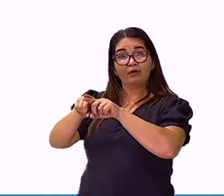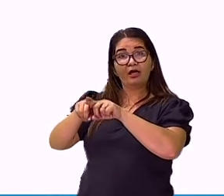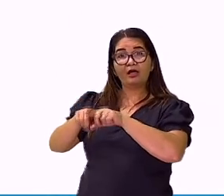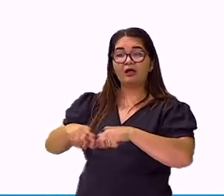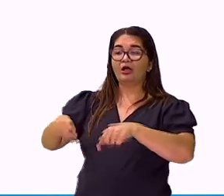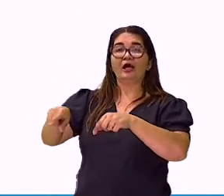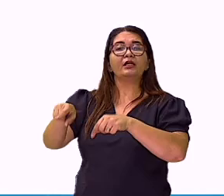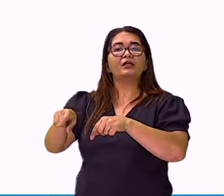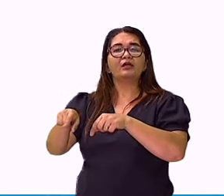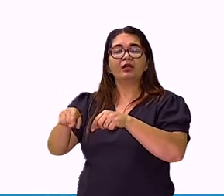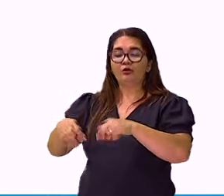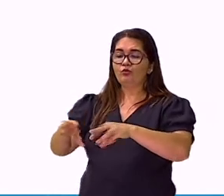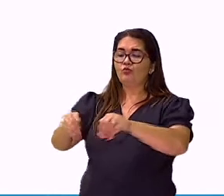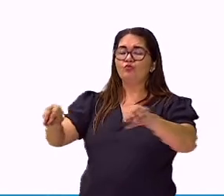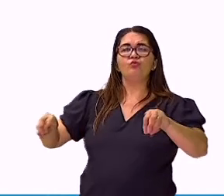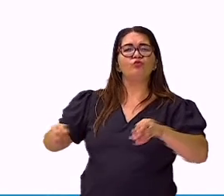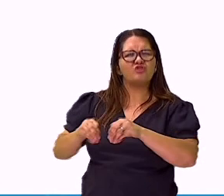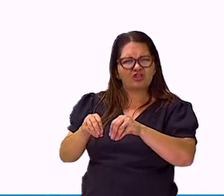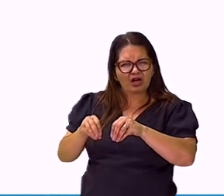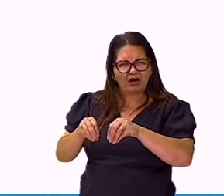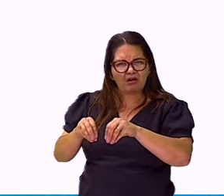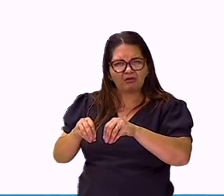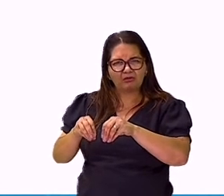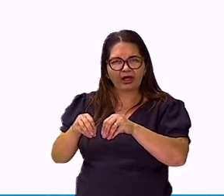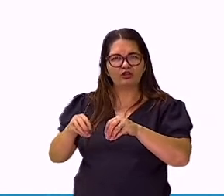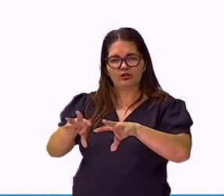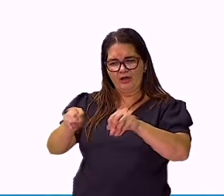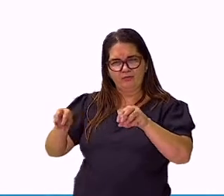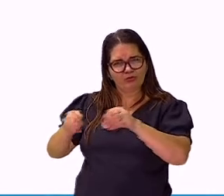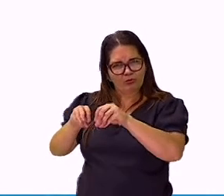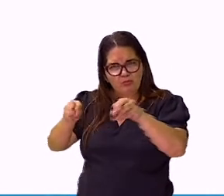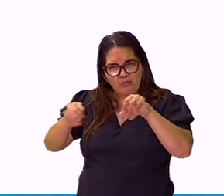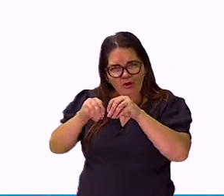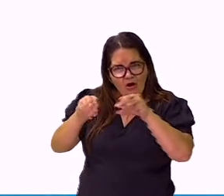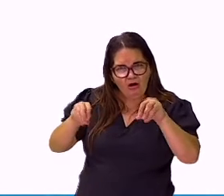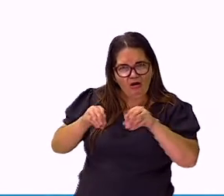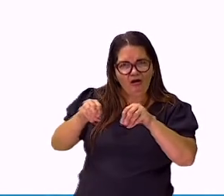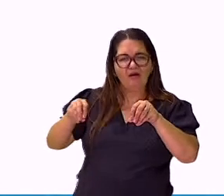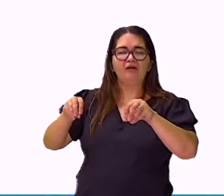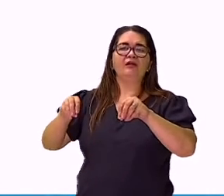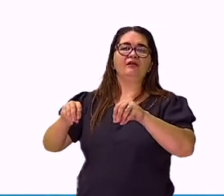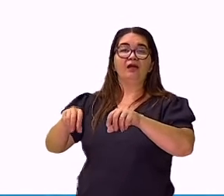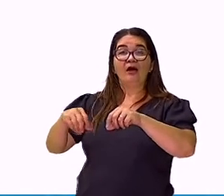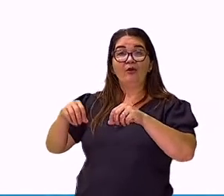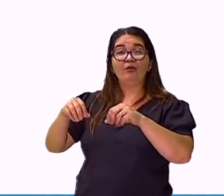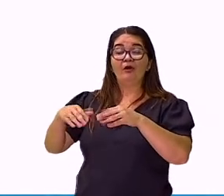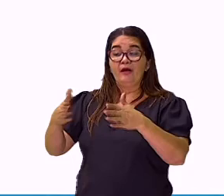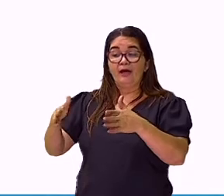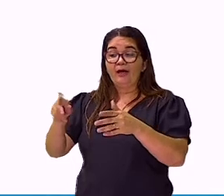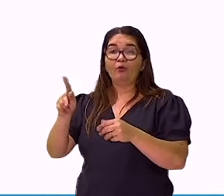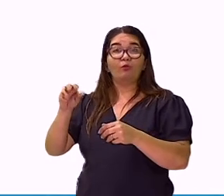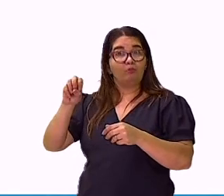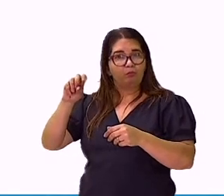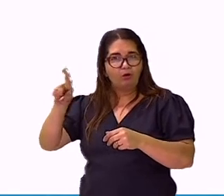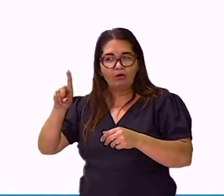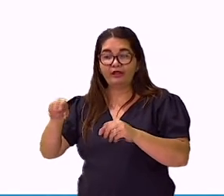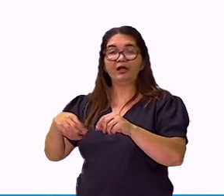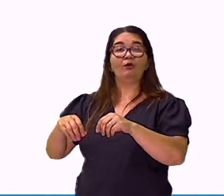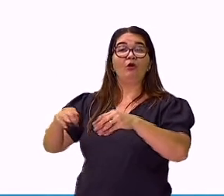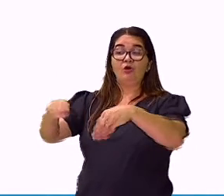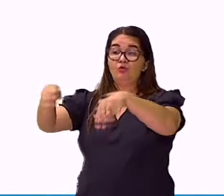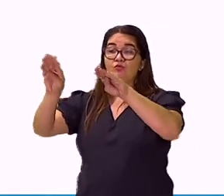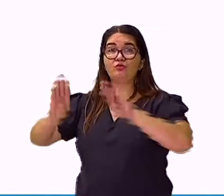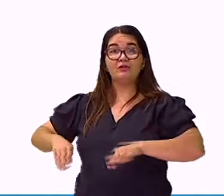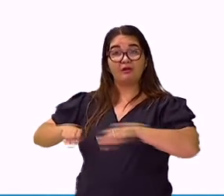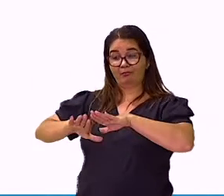muita poeira. Então, os povos do deserto usam muito tapete para forrar o chão. E